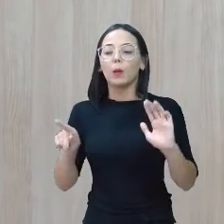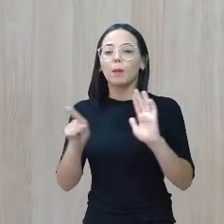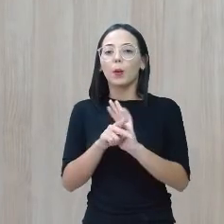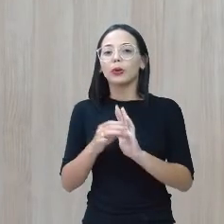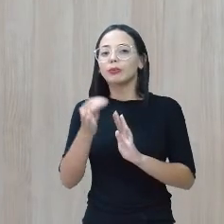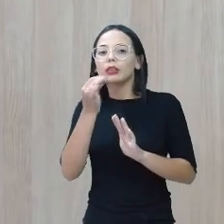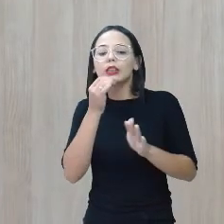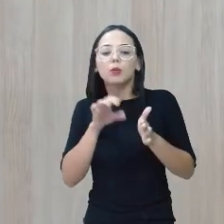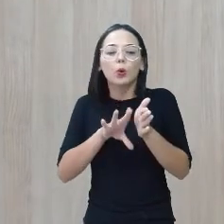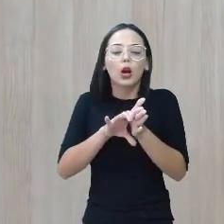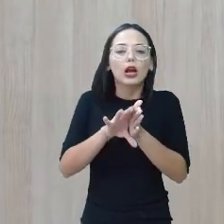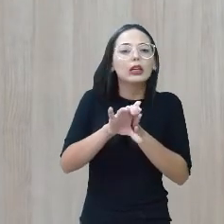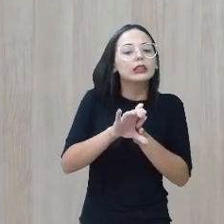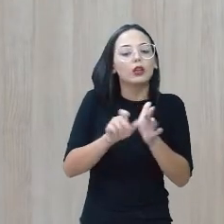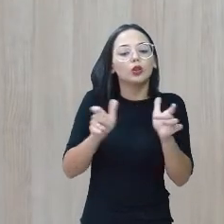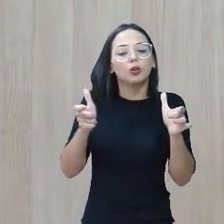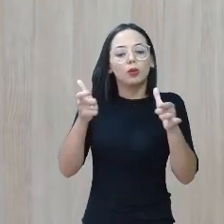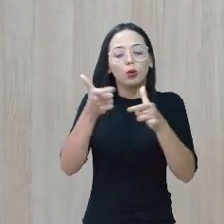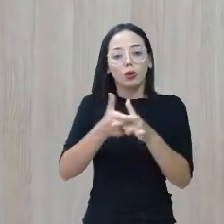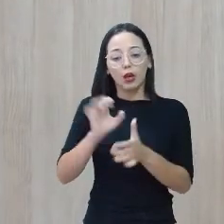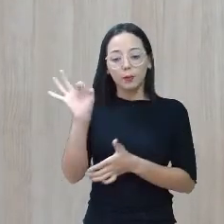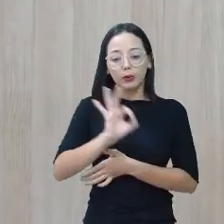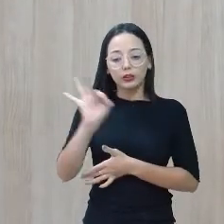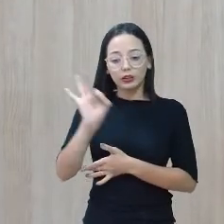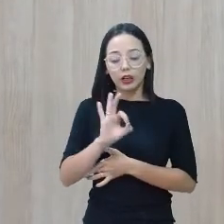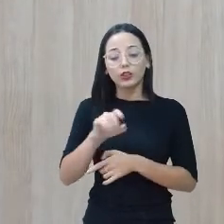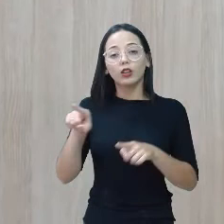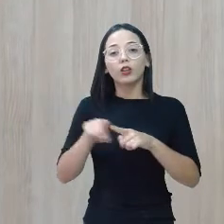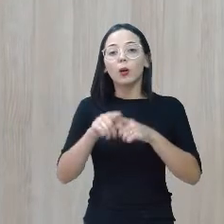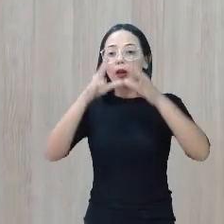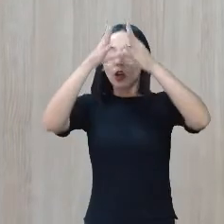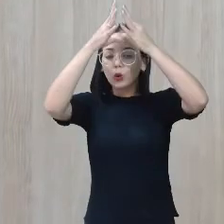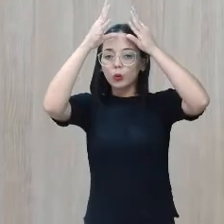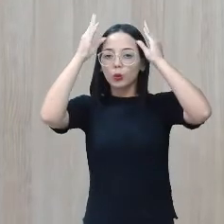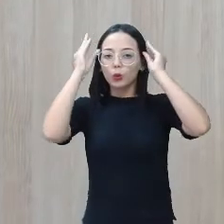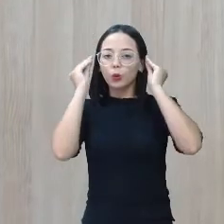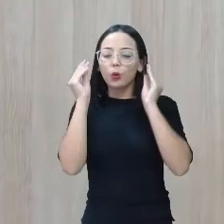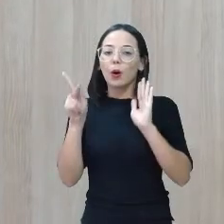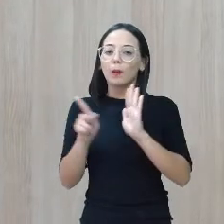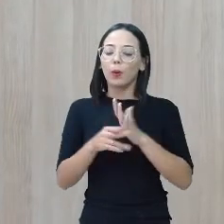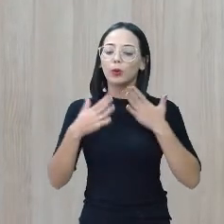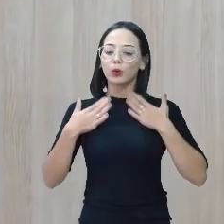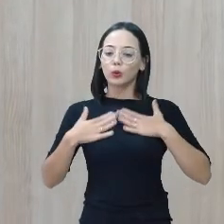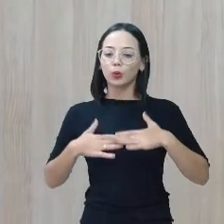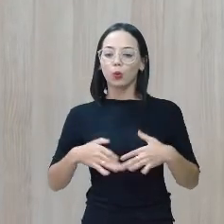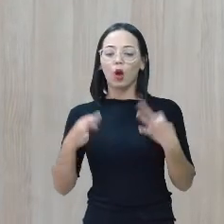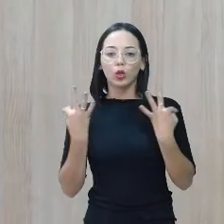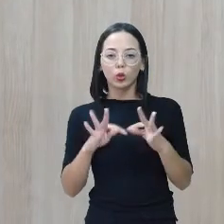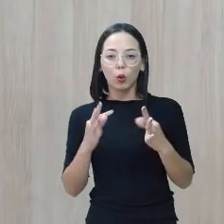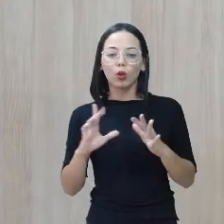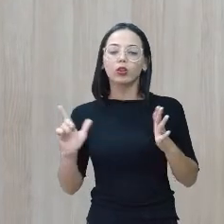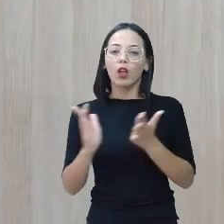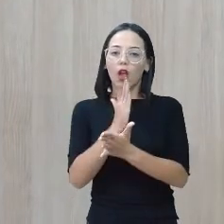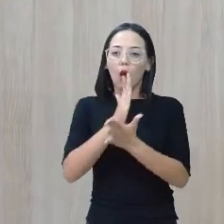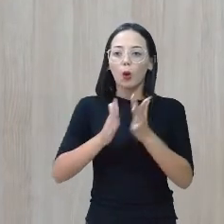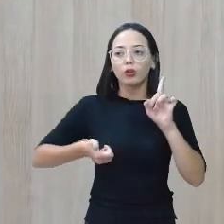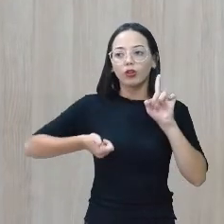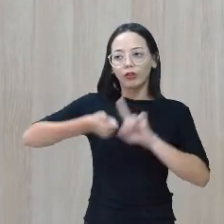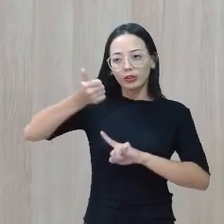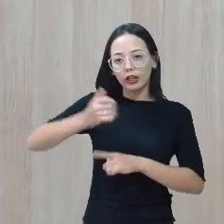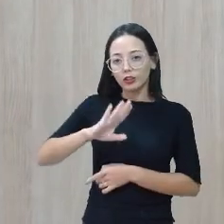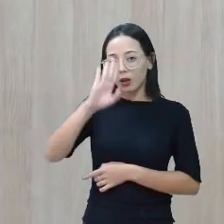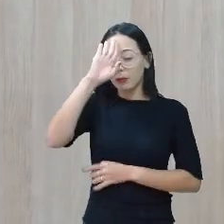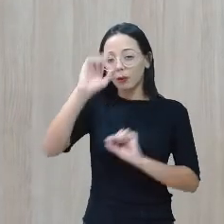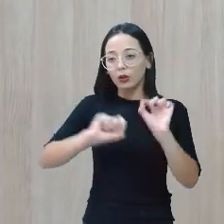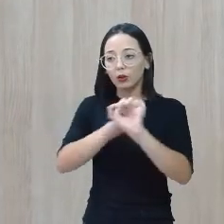câncer do endométrio, né? Então, ele tem e alivia também as cólicas menstruais. Então, ele tem umas vantagens também,